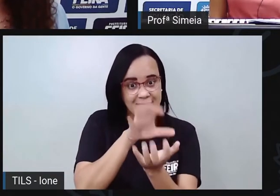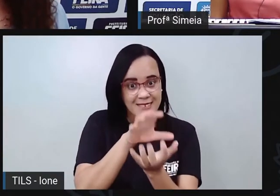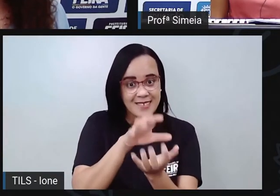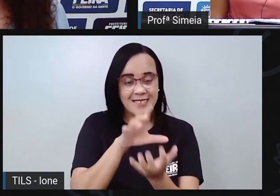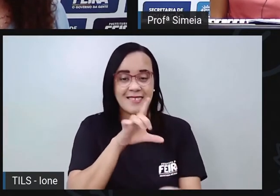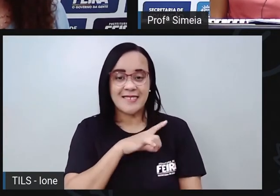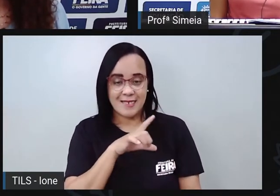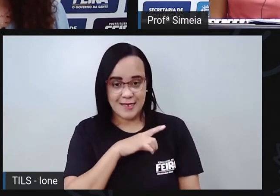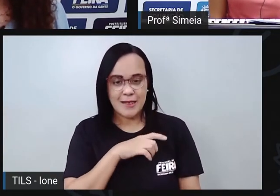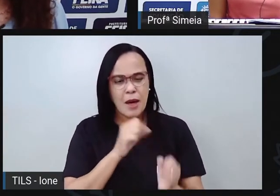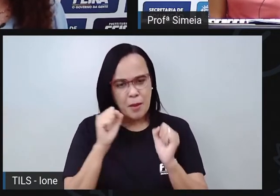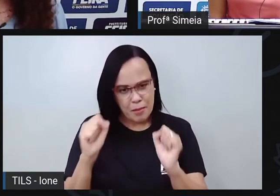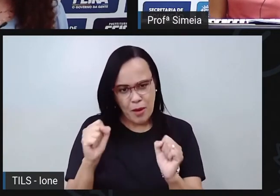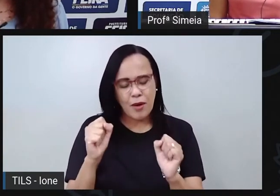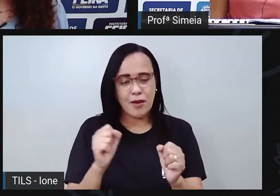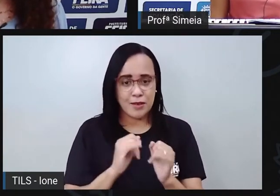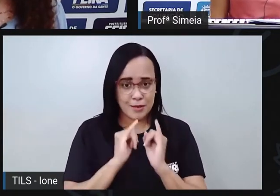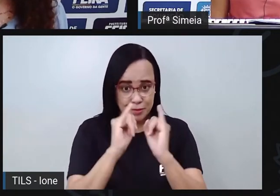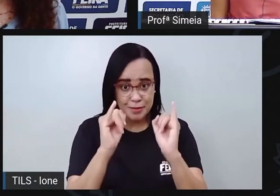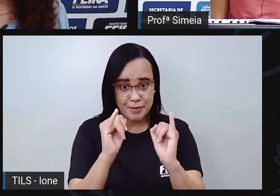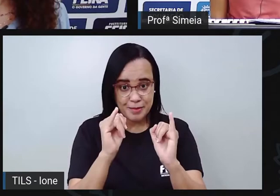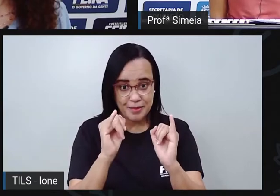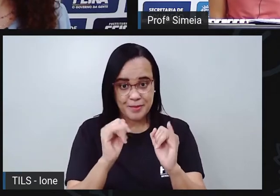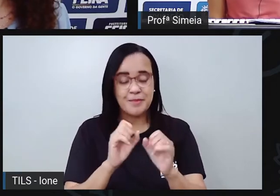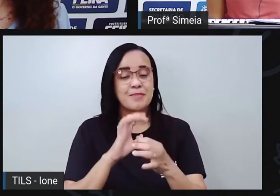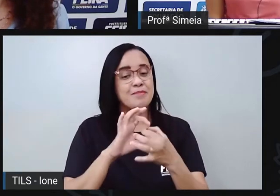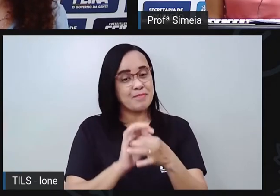eu posso contar borra